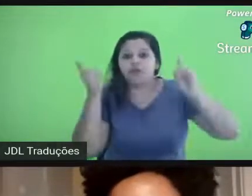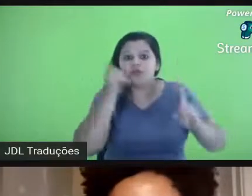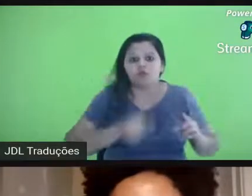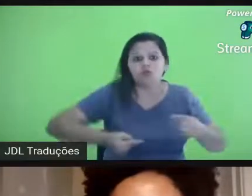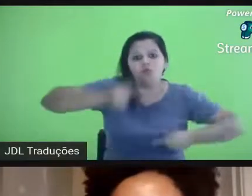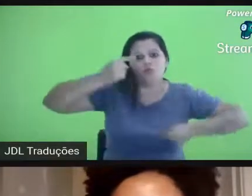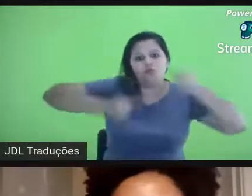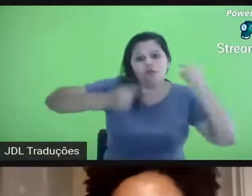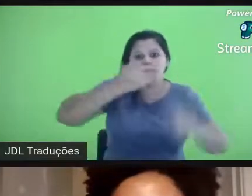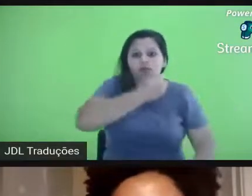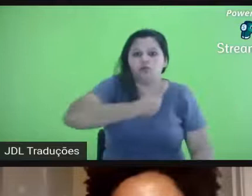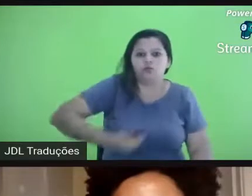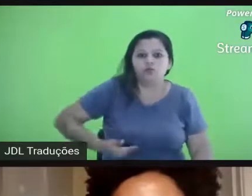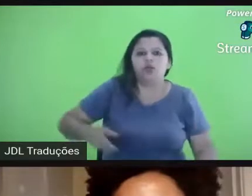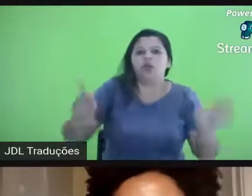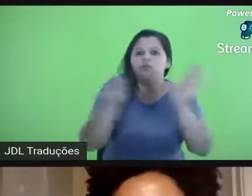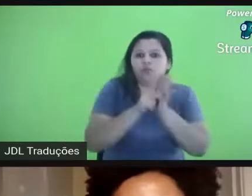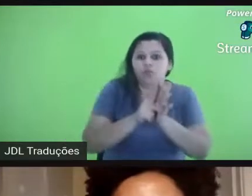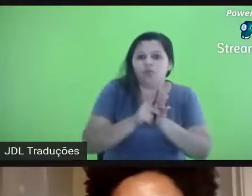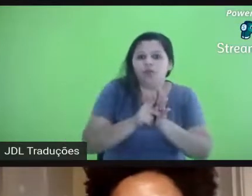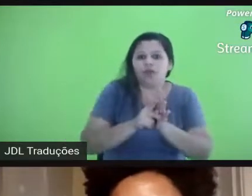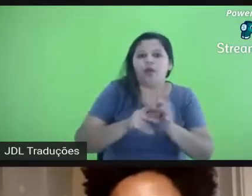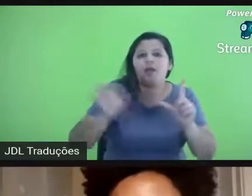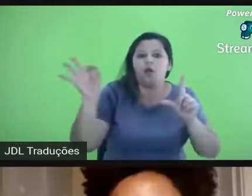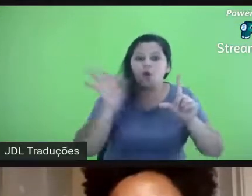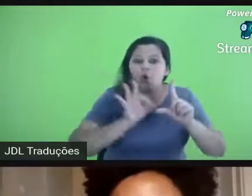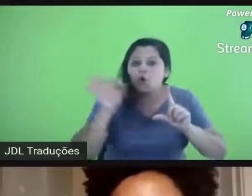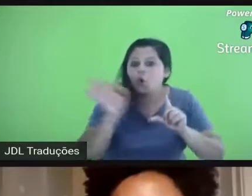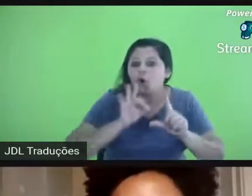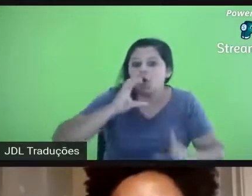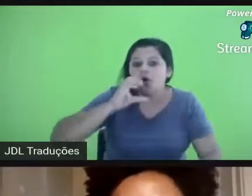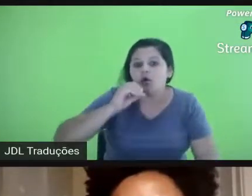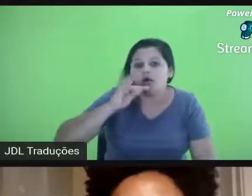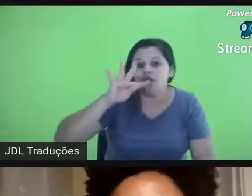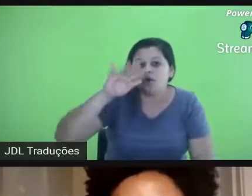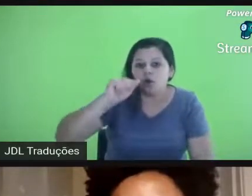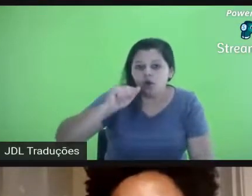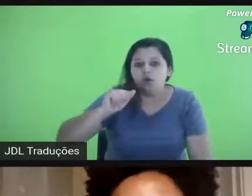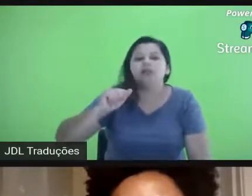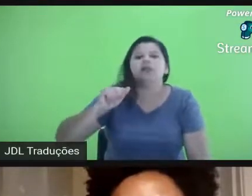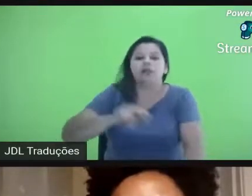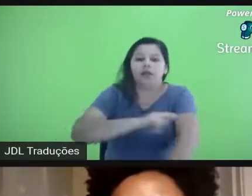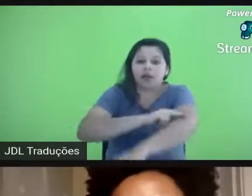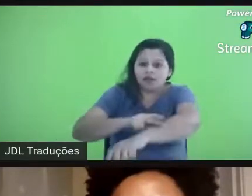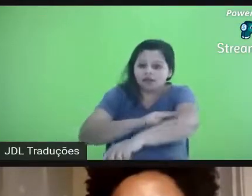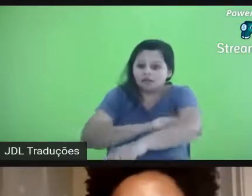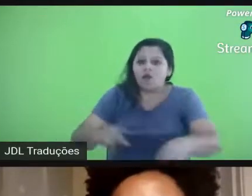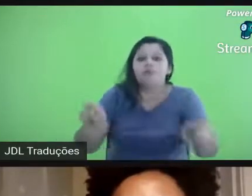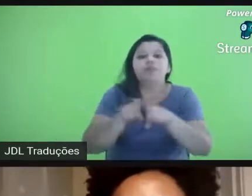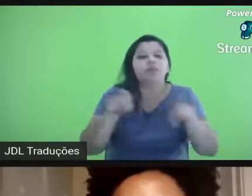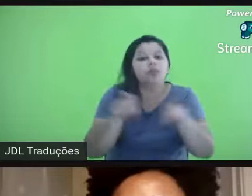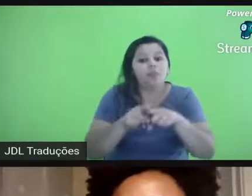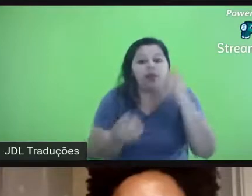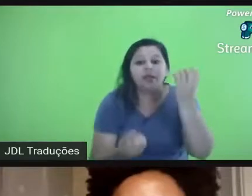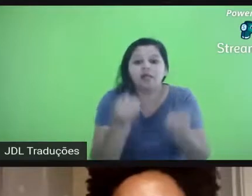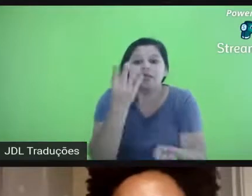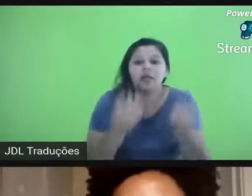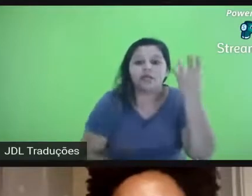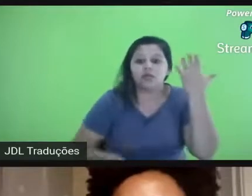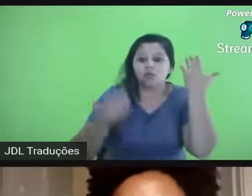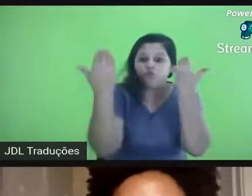pública, as próprias cotas raciais que agora estão alcançando concursos também, né, tá indo